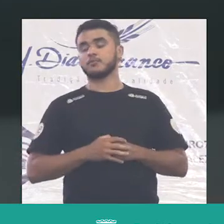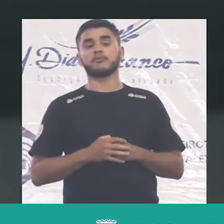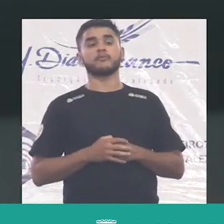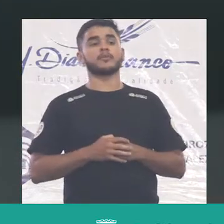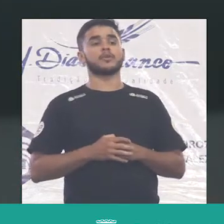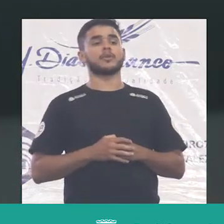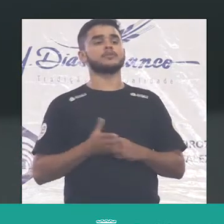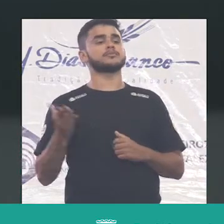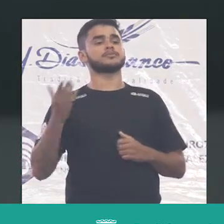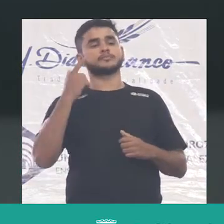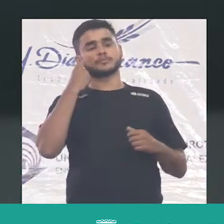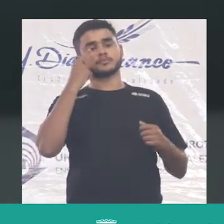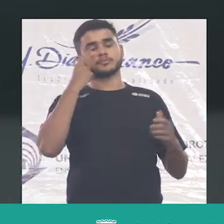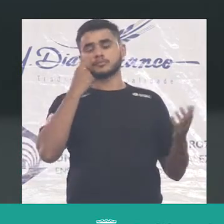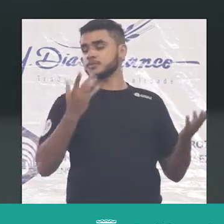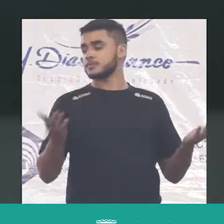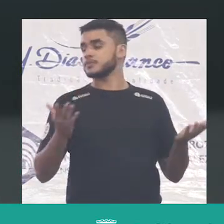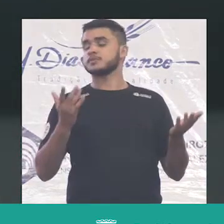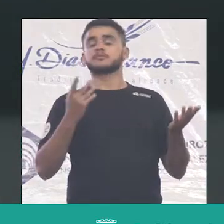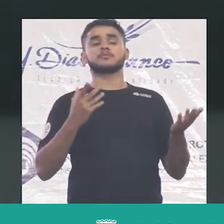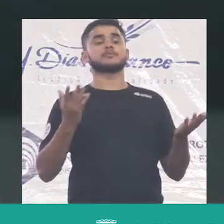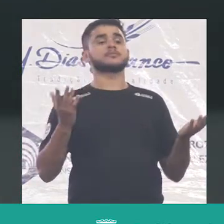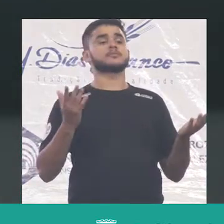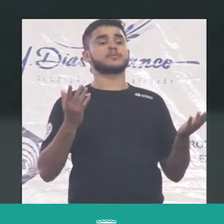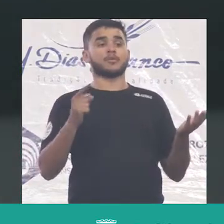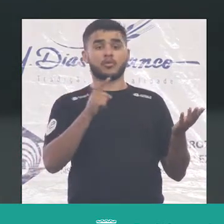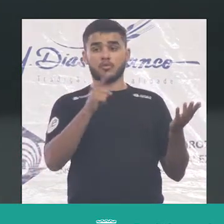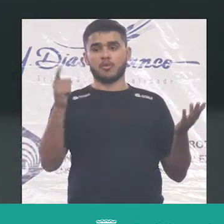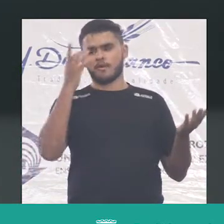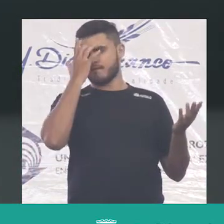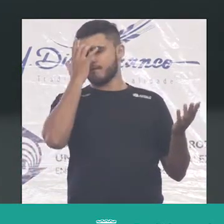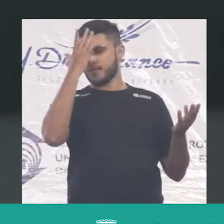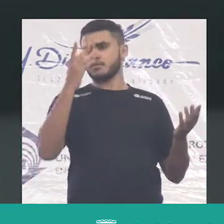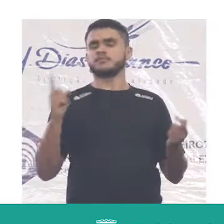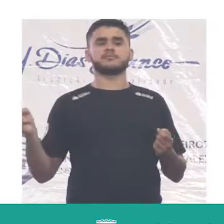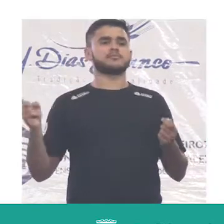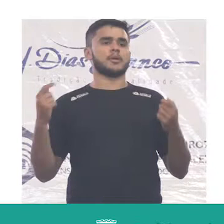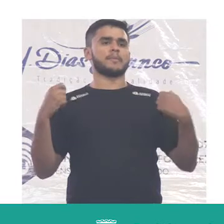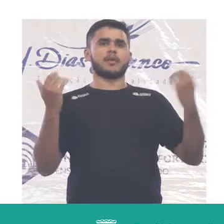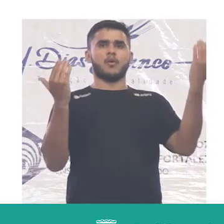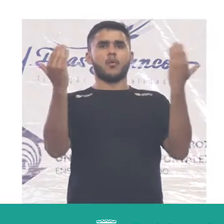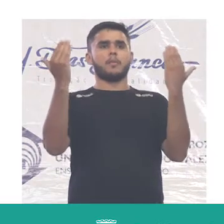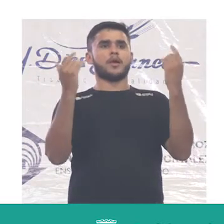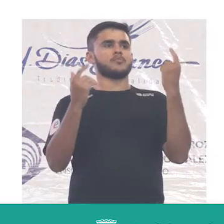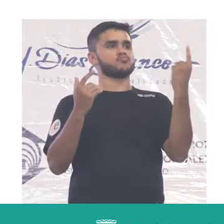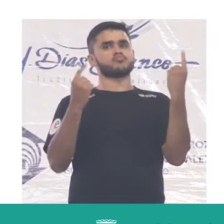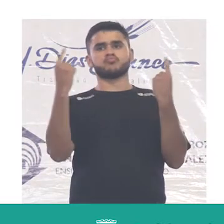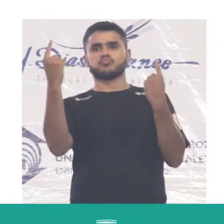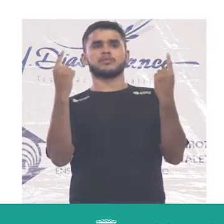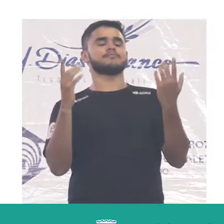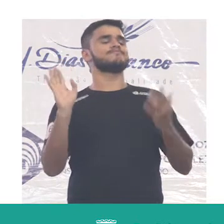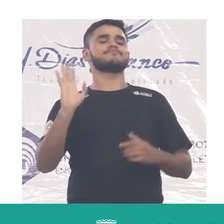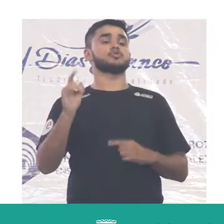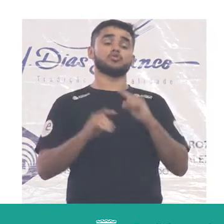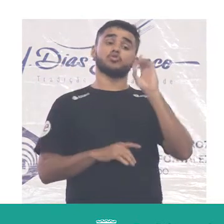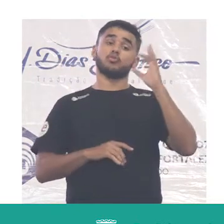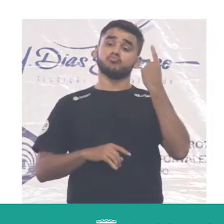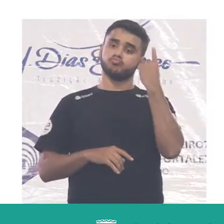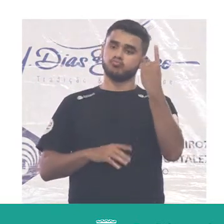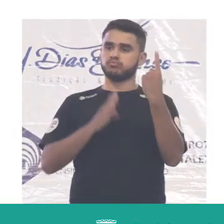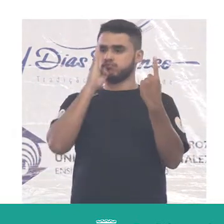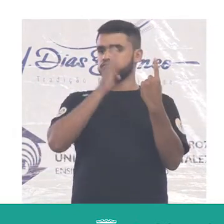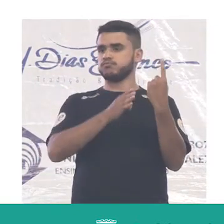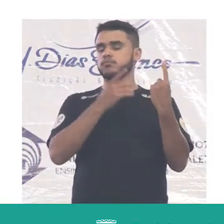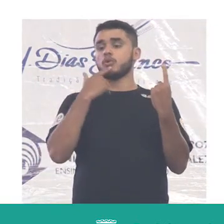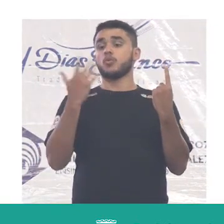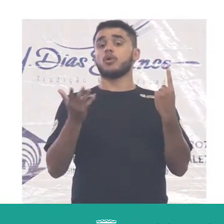Essa questão número 2 eu já acho mais fácil, porque ela não envolve duas figuras, ela só envolve uma figura. Essa figura qual